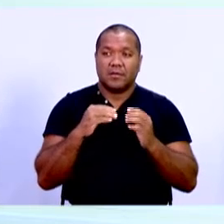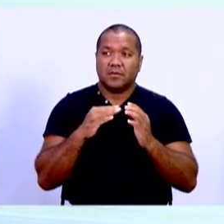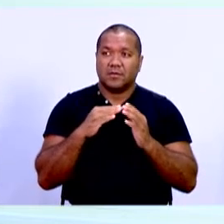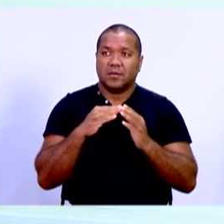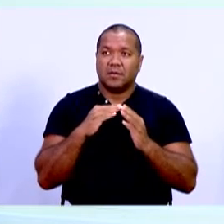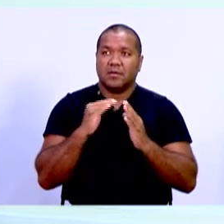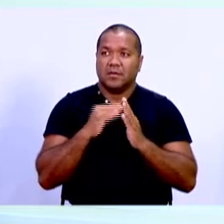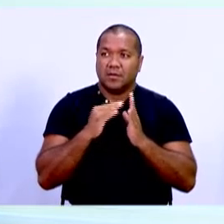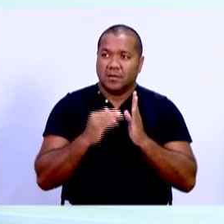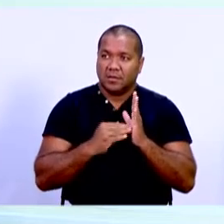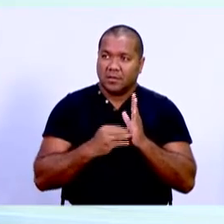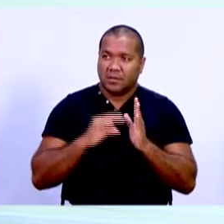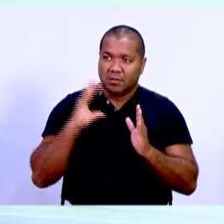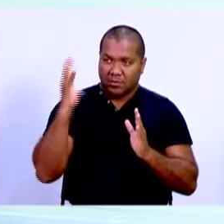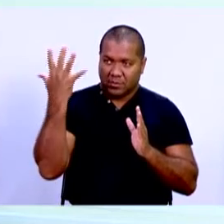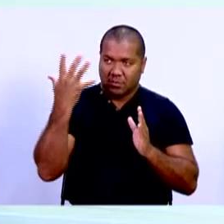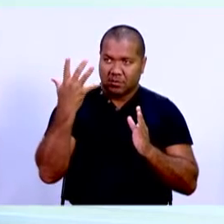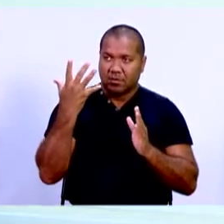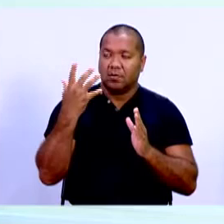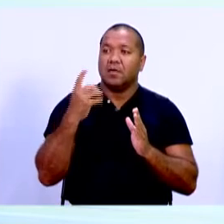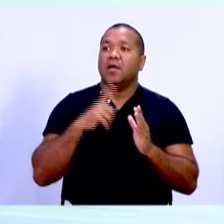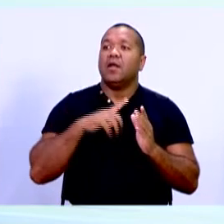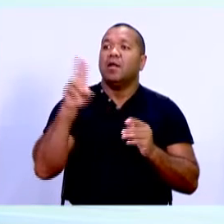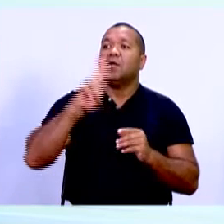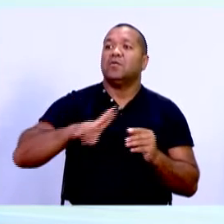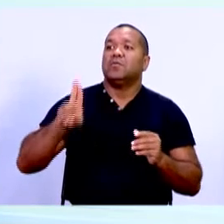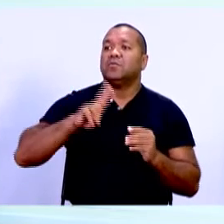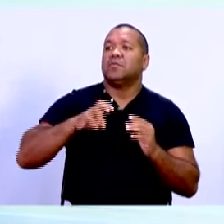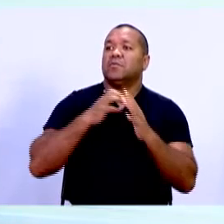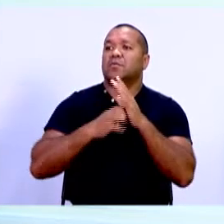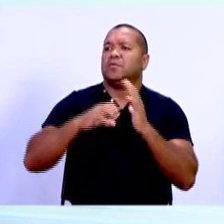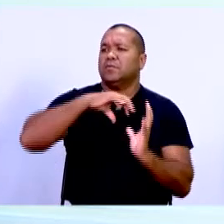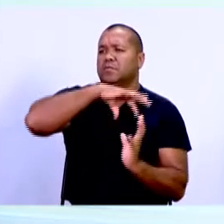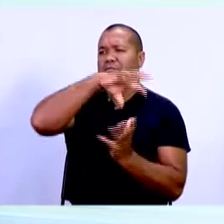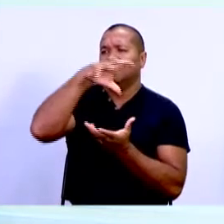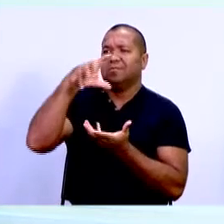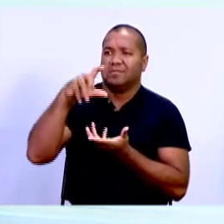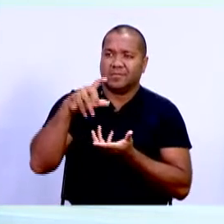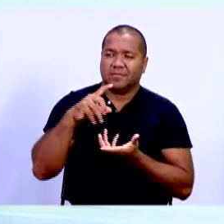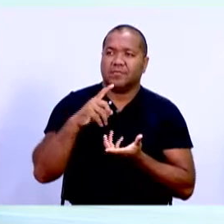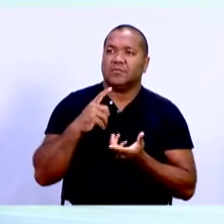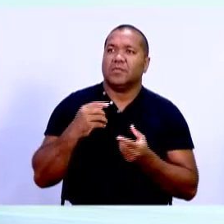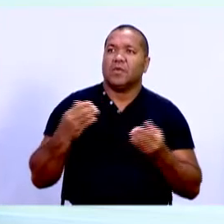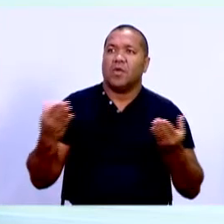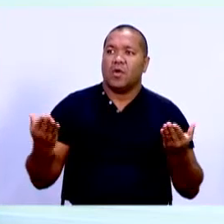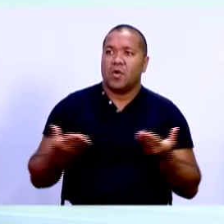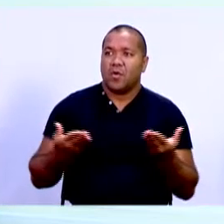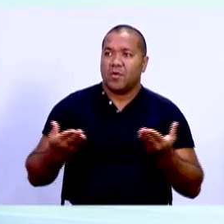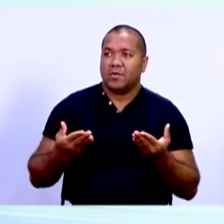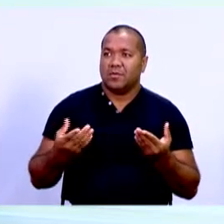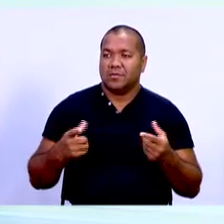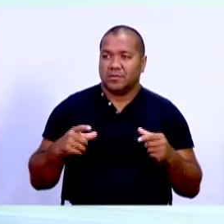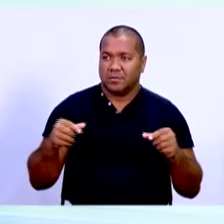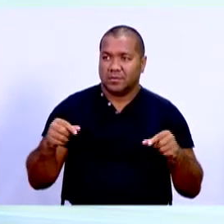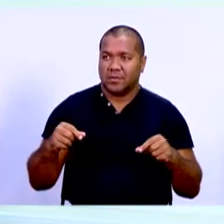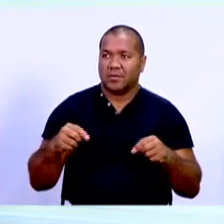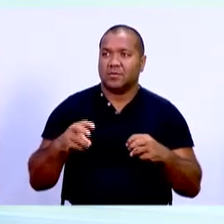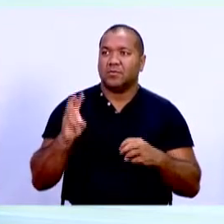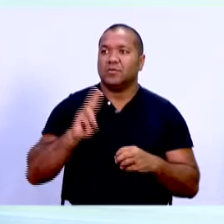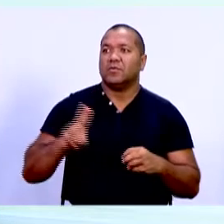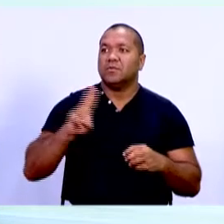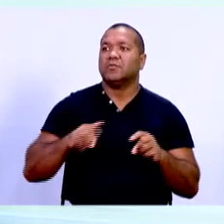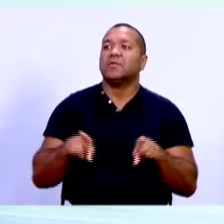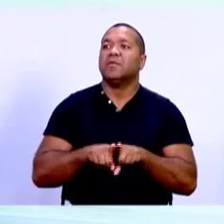Business Intelligence, ela é usada por diversas empresas no mundo. Felizmente, nós também começamos a utilizar aqui no Instituto, que vai